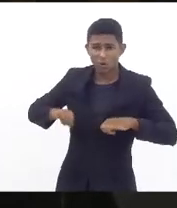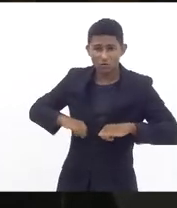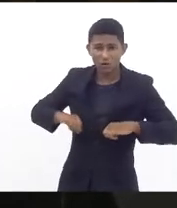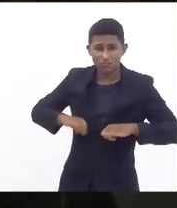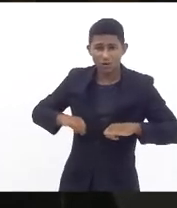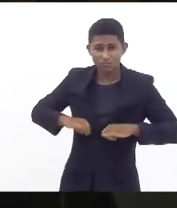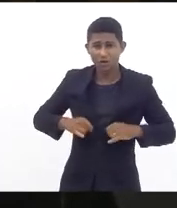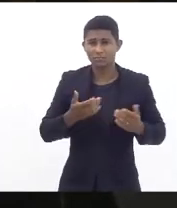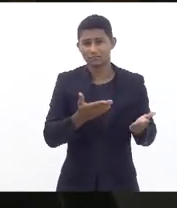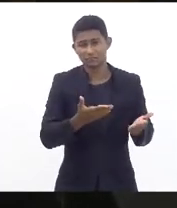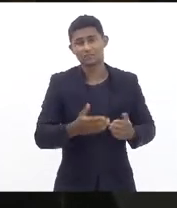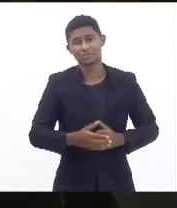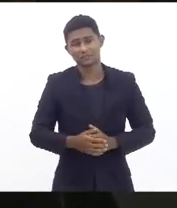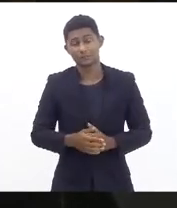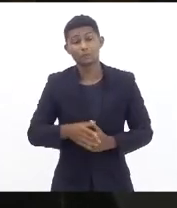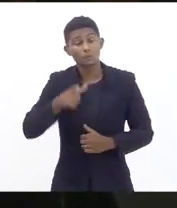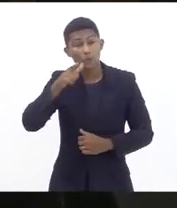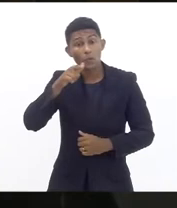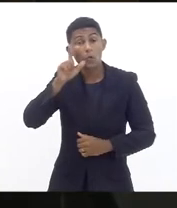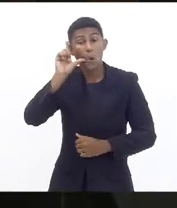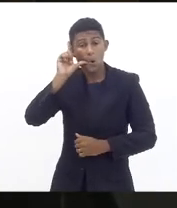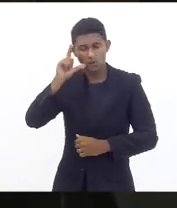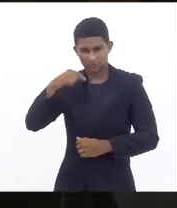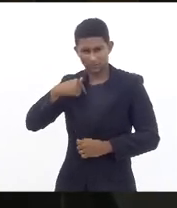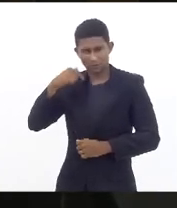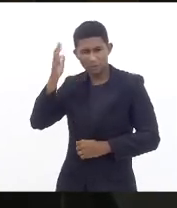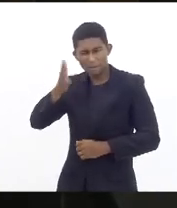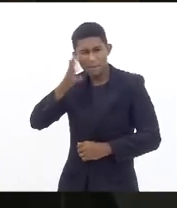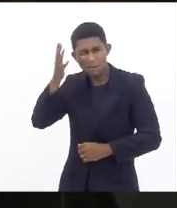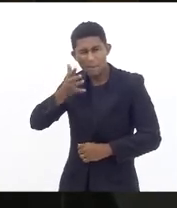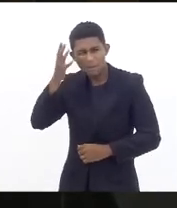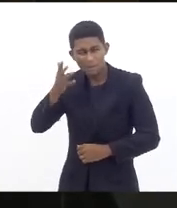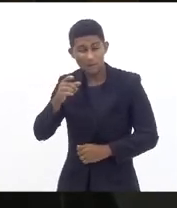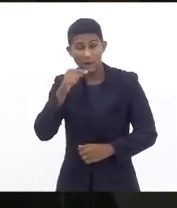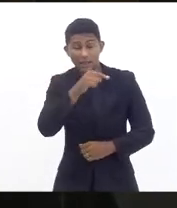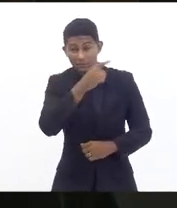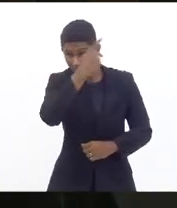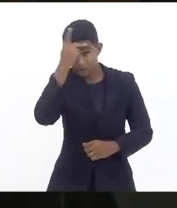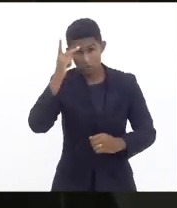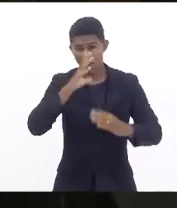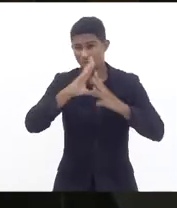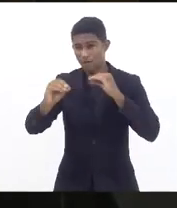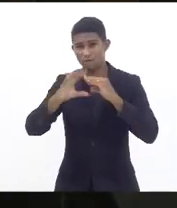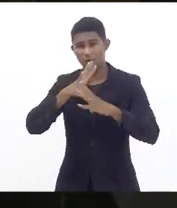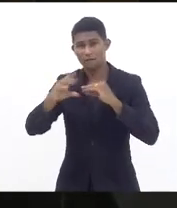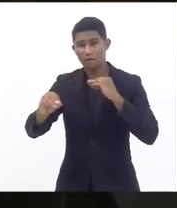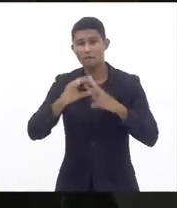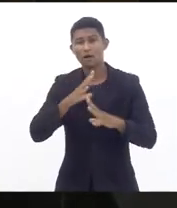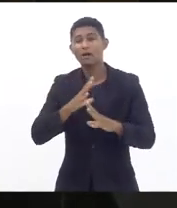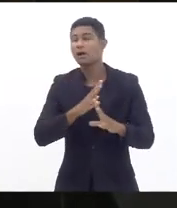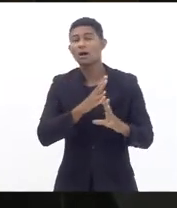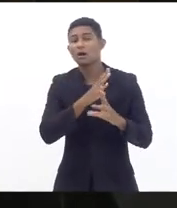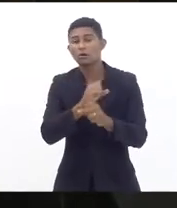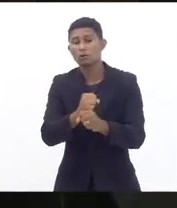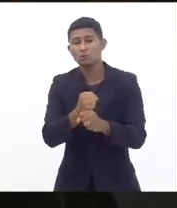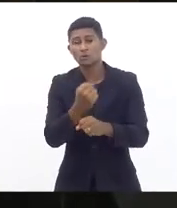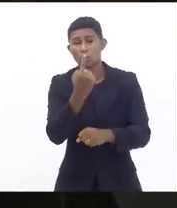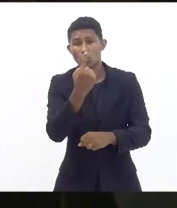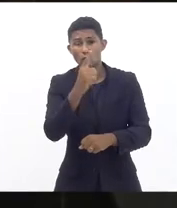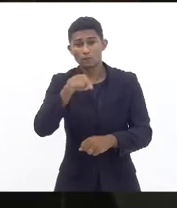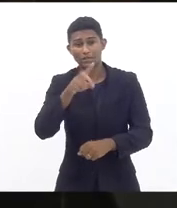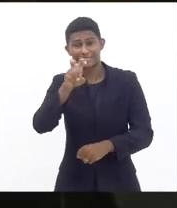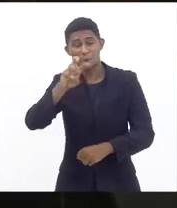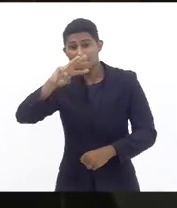E ontem eu discursei que já eram 1,5 milhão de refugiados, crianças,